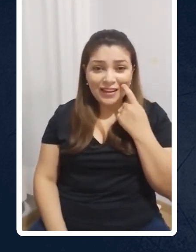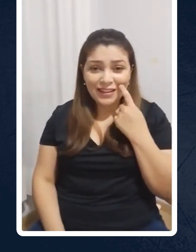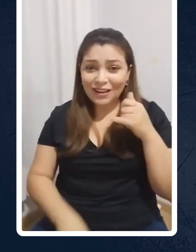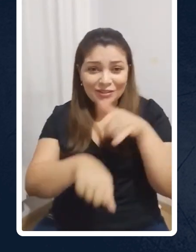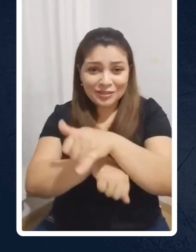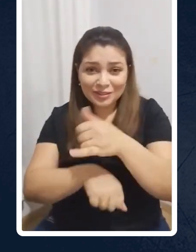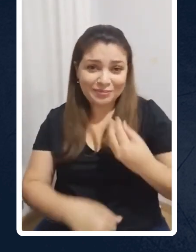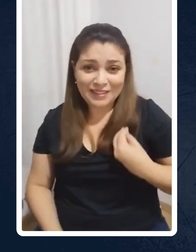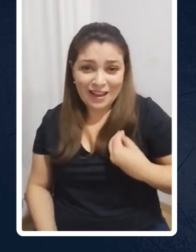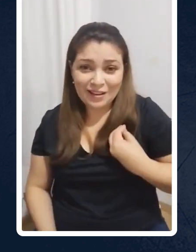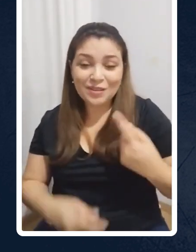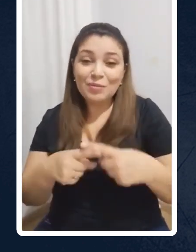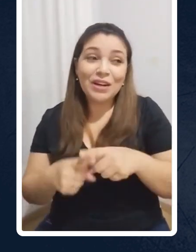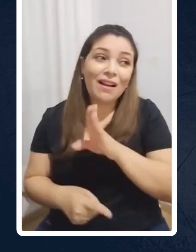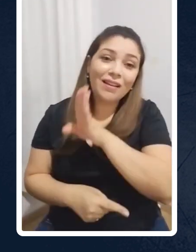Tá?